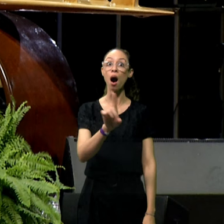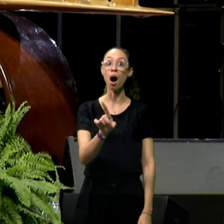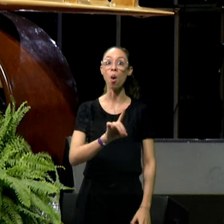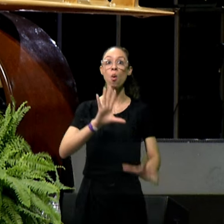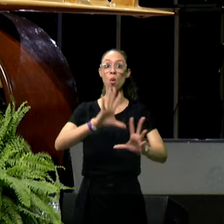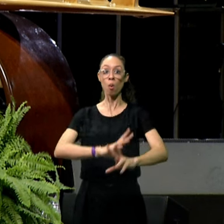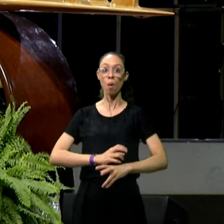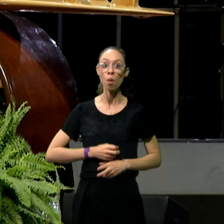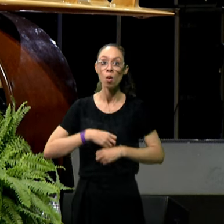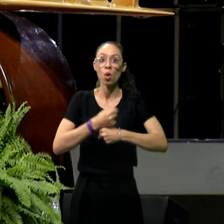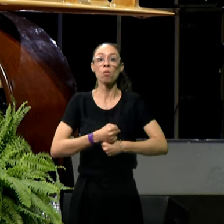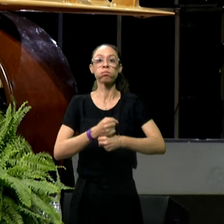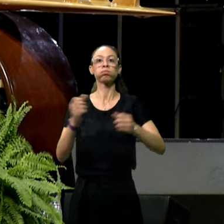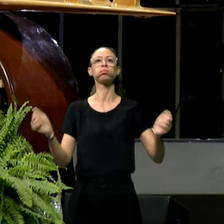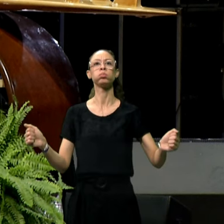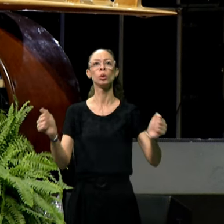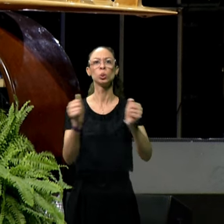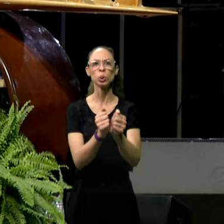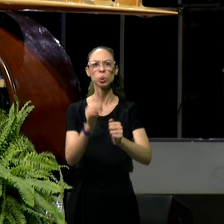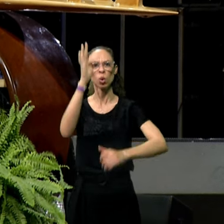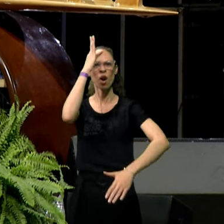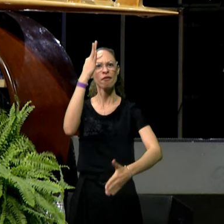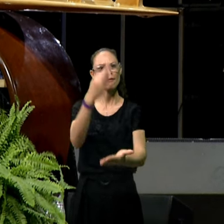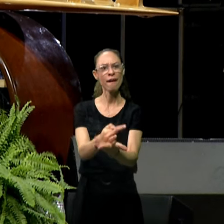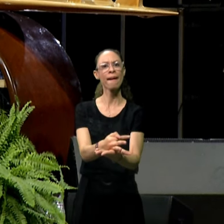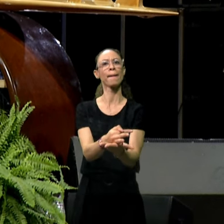que se junta com o espírito de fé.